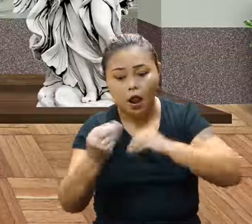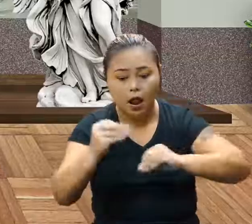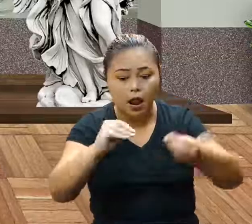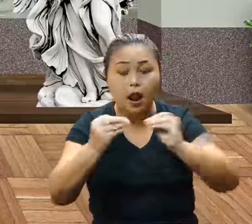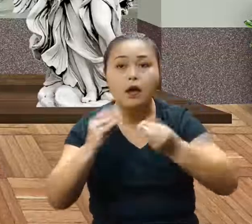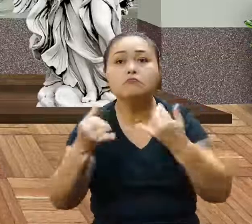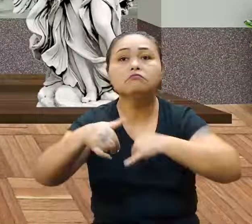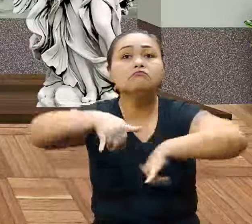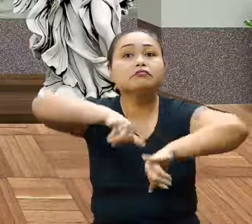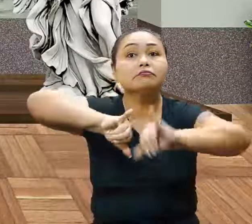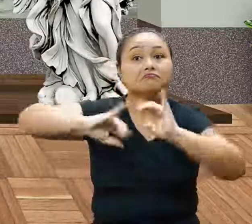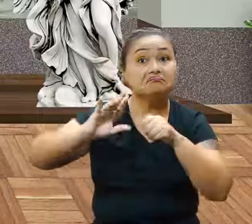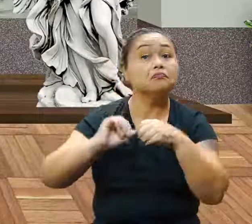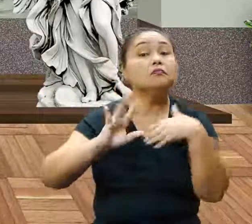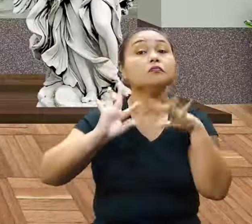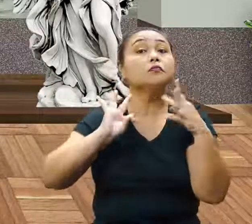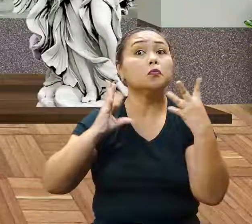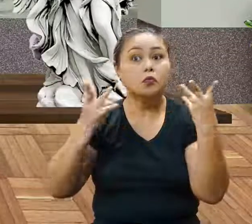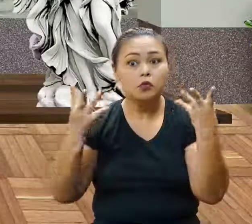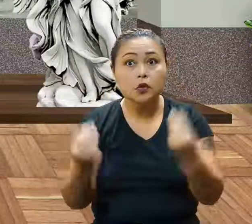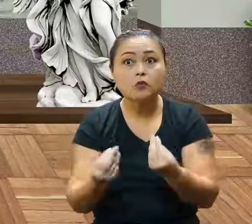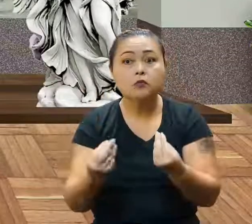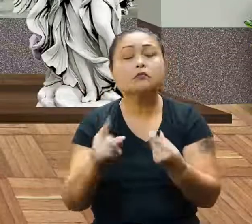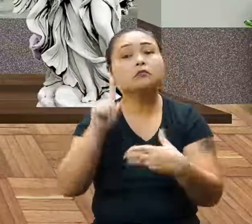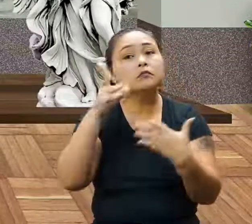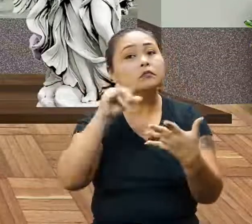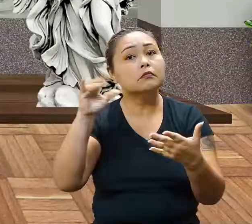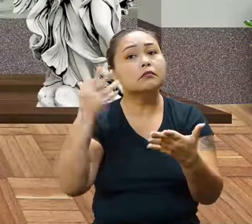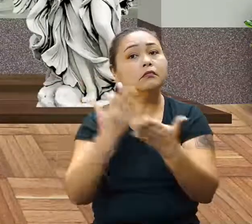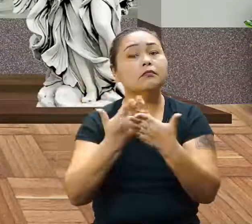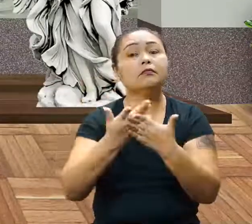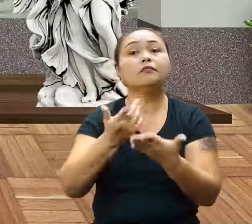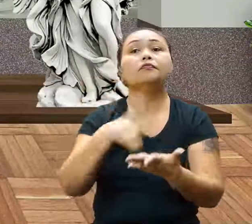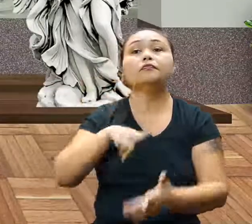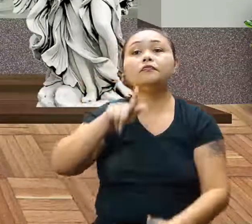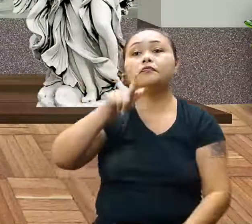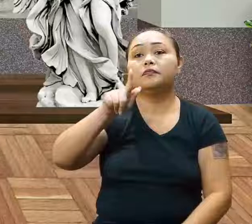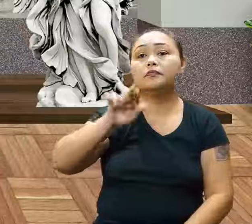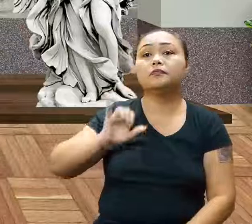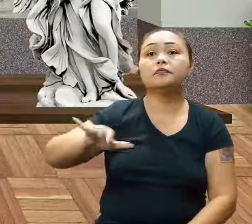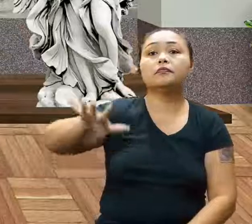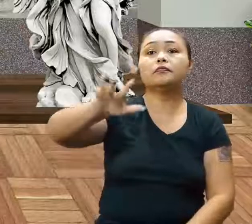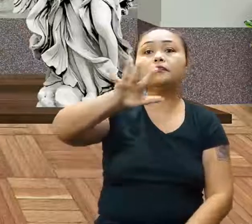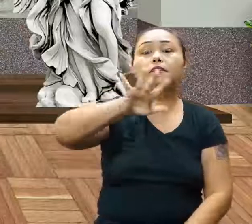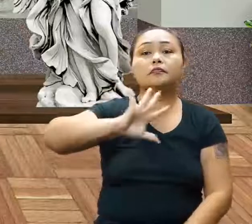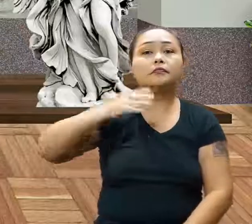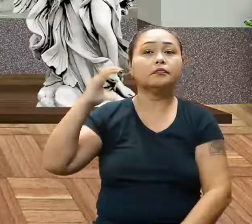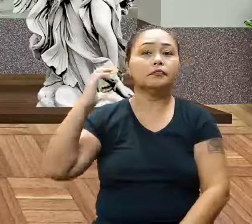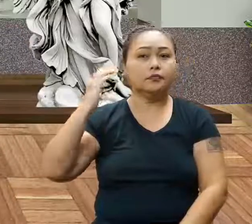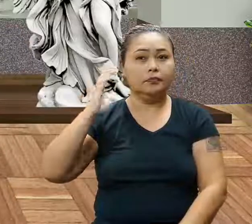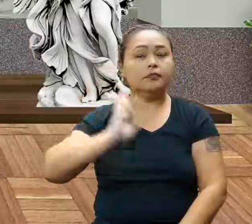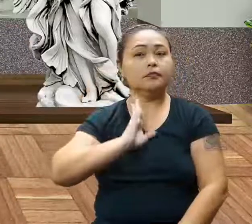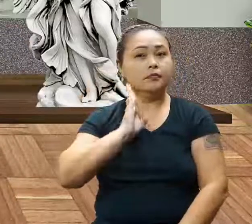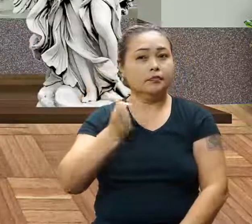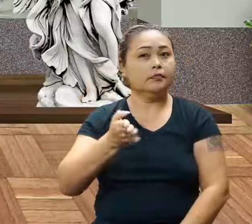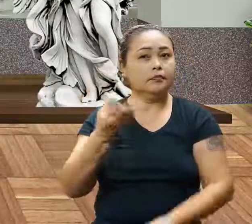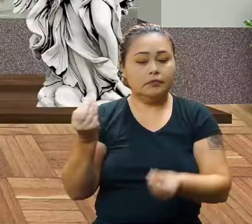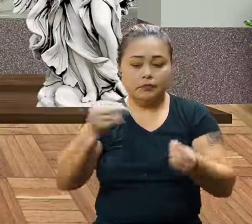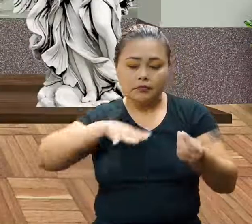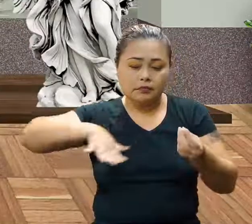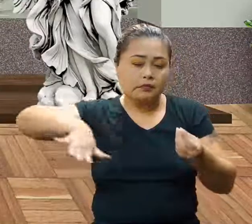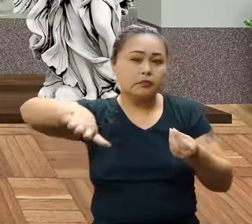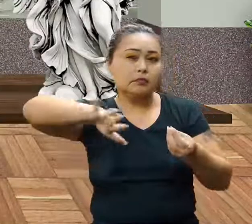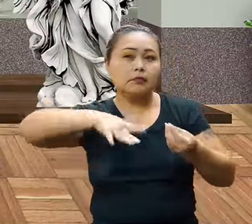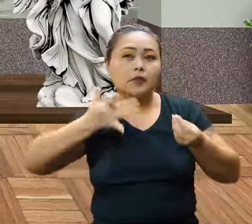química. Então, tudo isso você vai estudar na geologia, que é a ciência que vai estudar essa área aí de